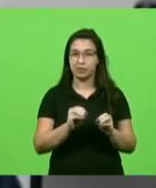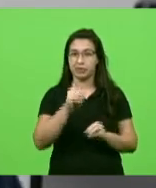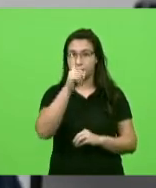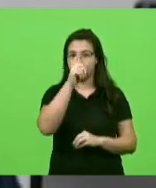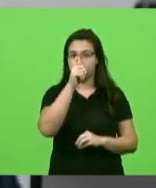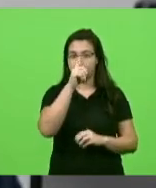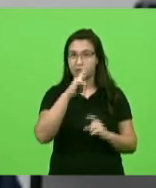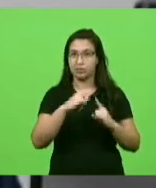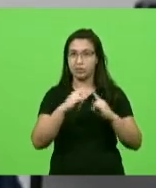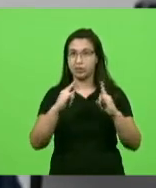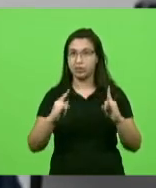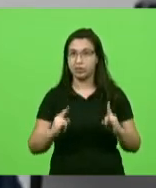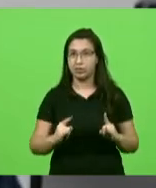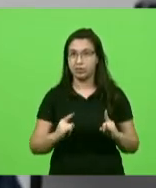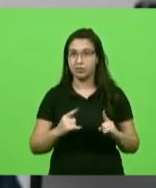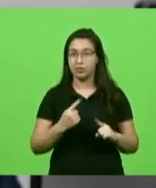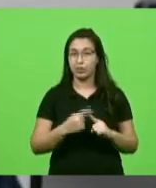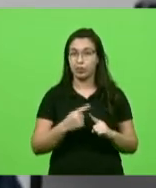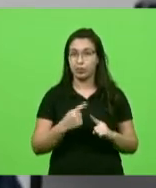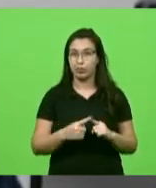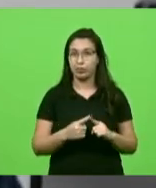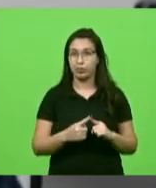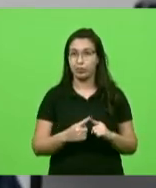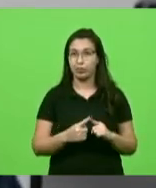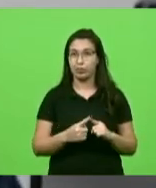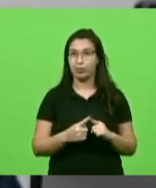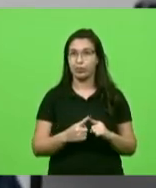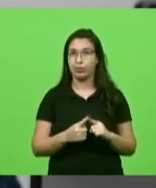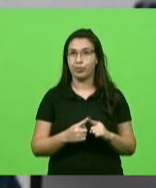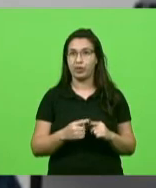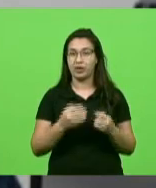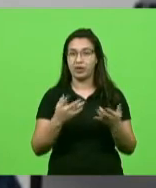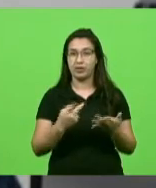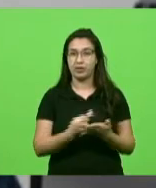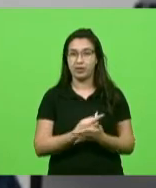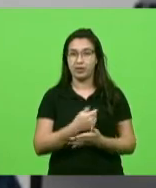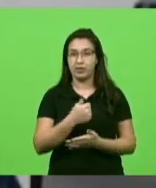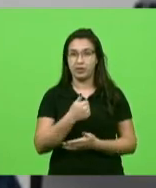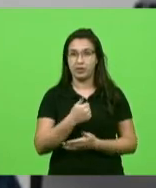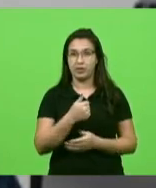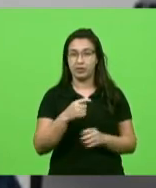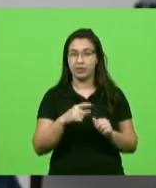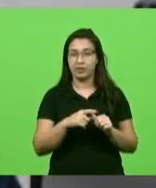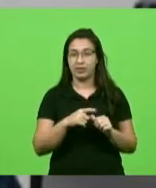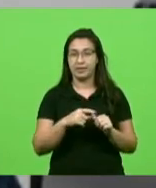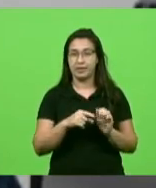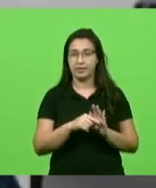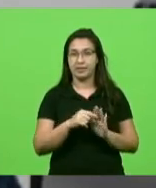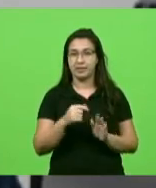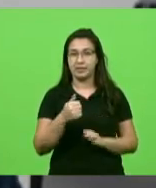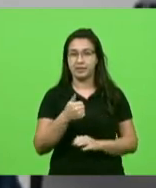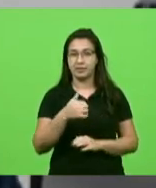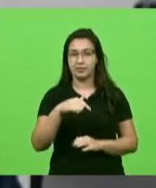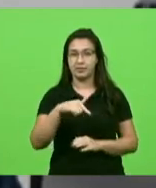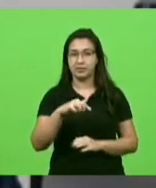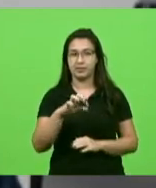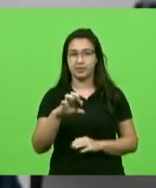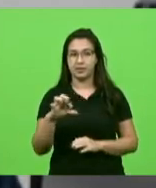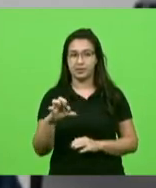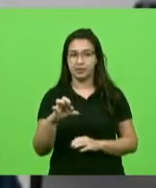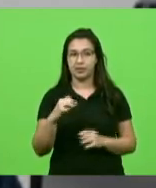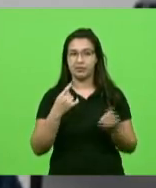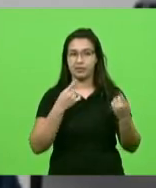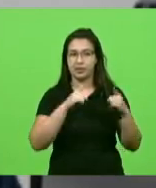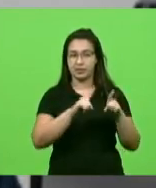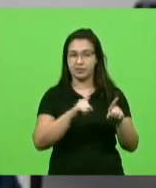hospital de campanha O que houve está carta e caracterização do núcleo do tipo de infração prevista no item 1 do artigo 11 da Lei 1.079 e